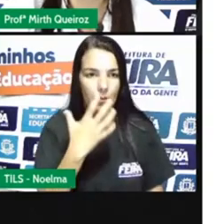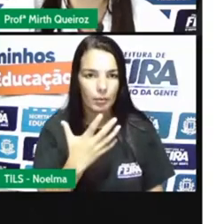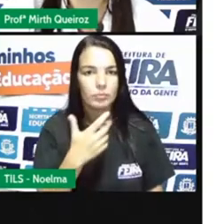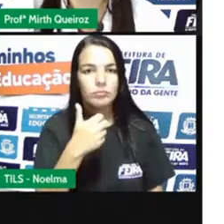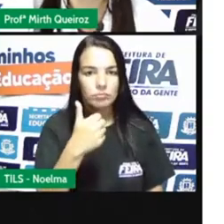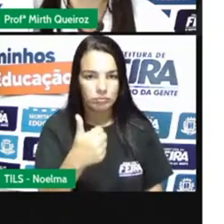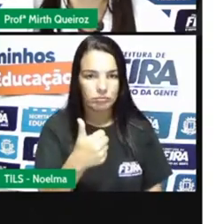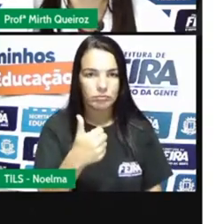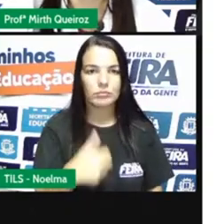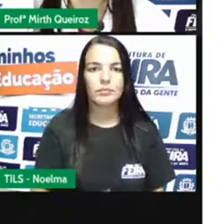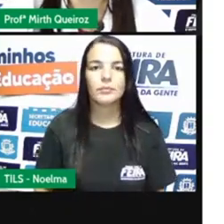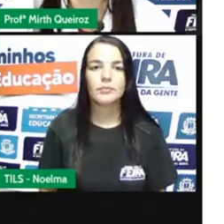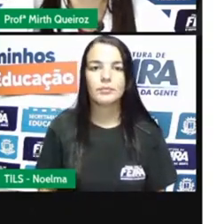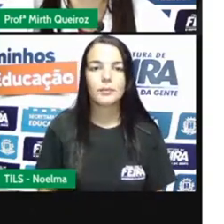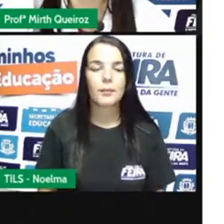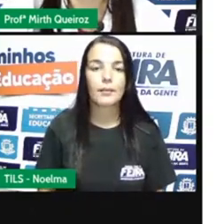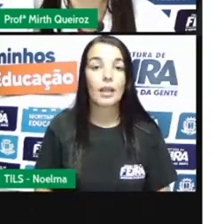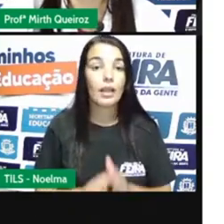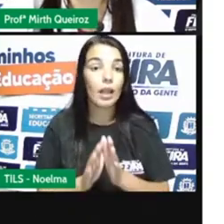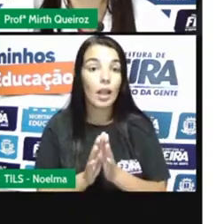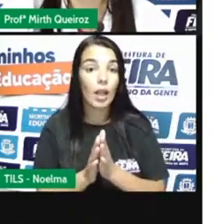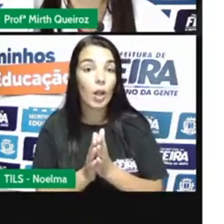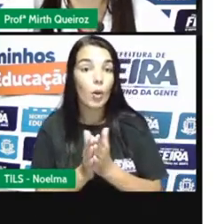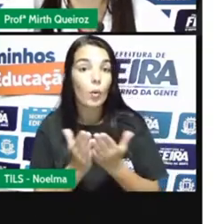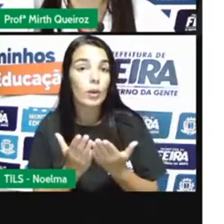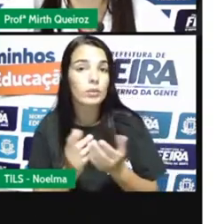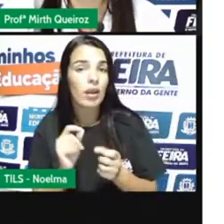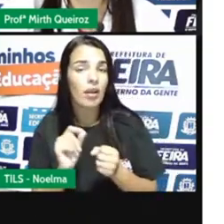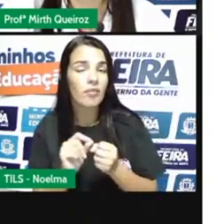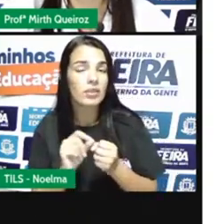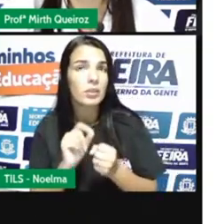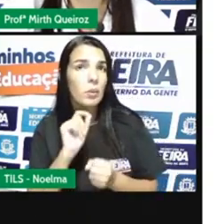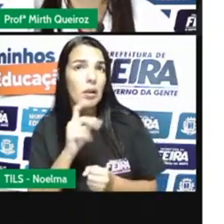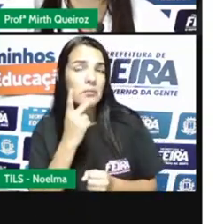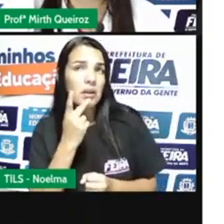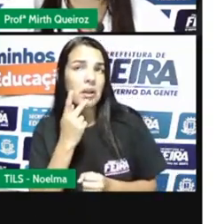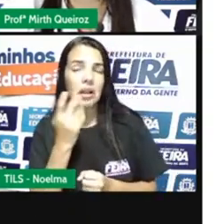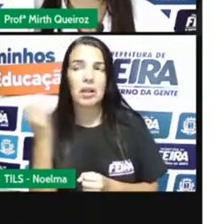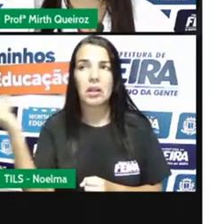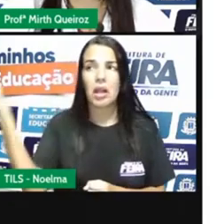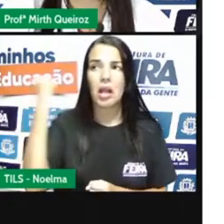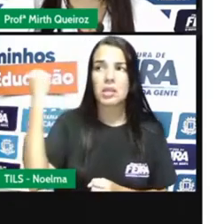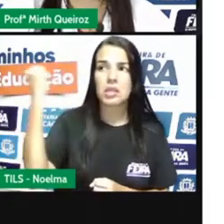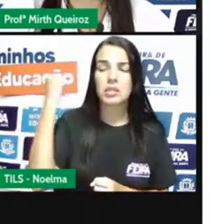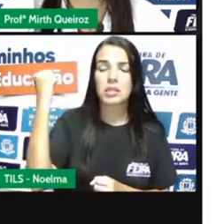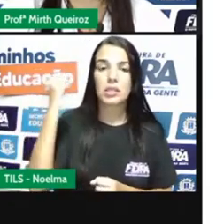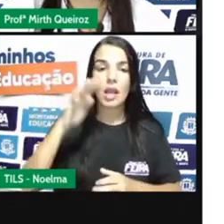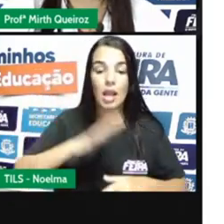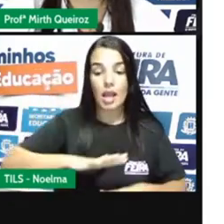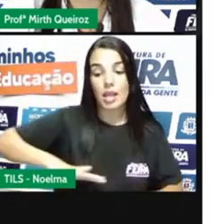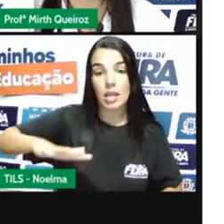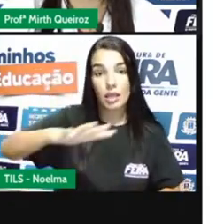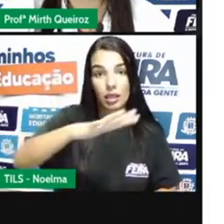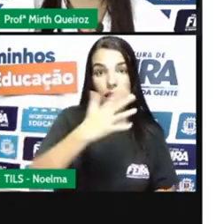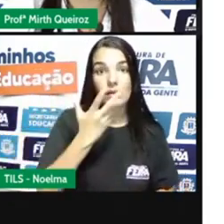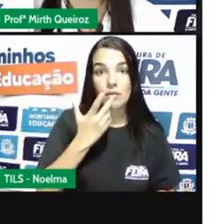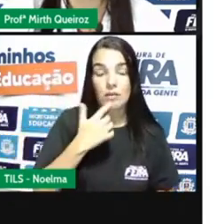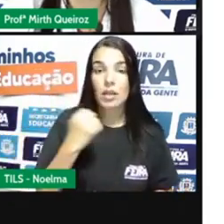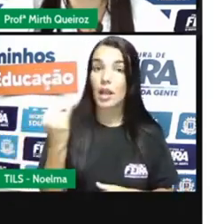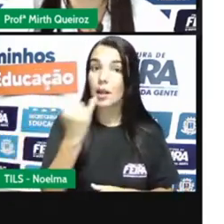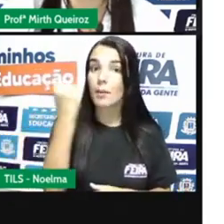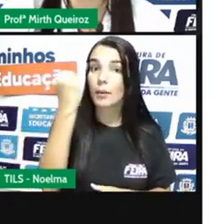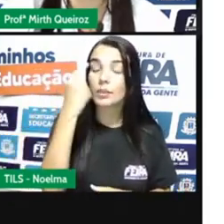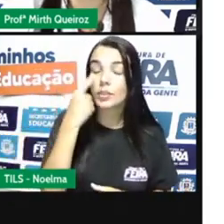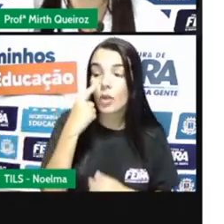medicamentos. Quando falamos de exercícios físicos para crianças, todo cuidado é pouco. É importante ficar de olho